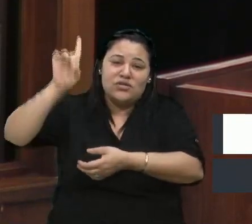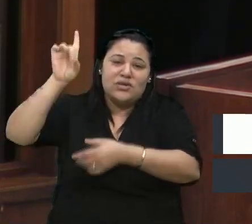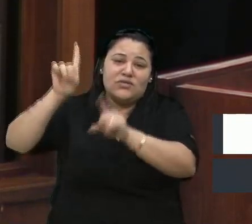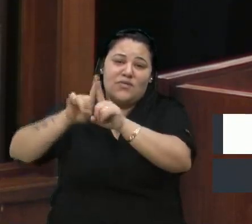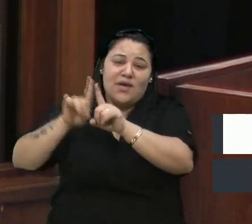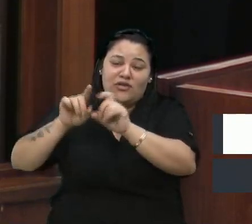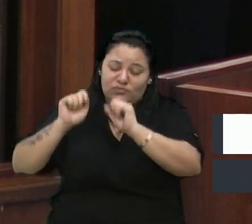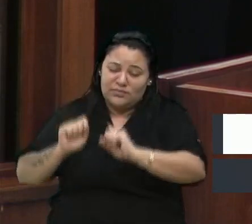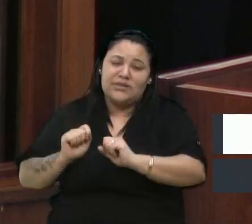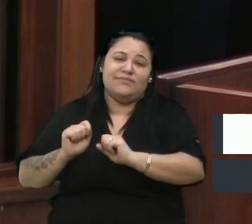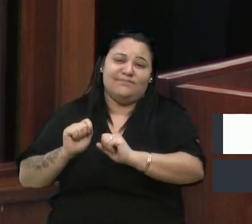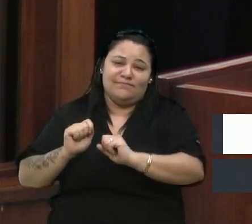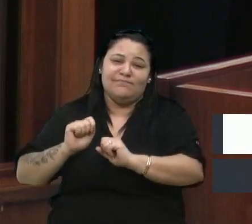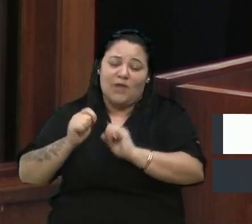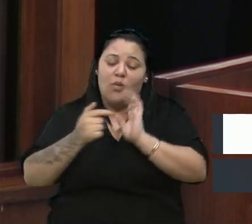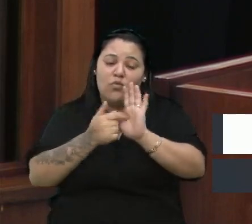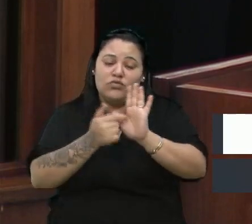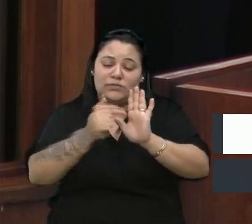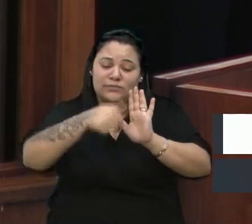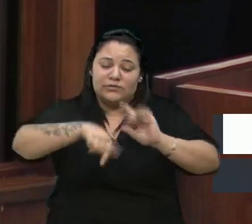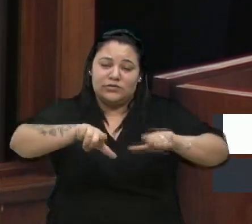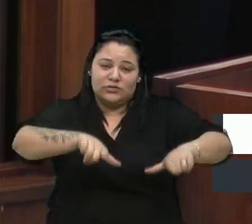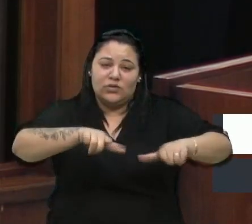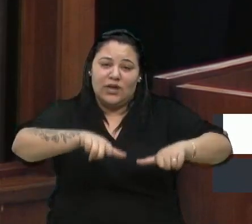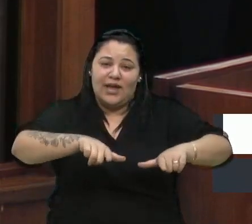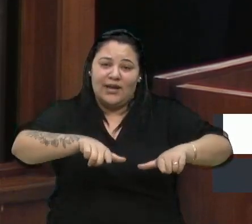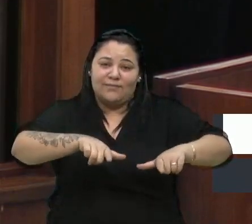lugar. Entender esse lugar de